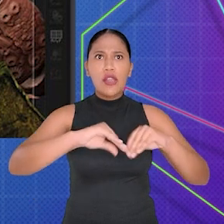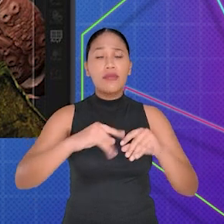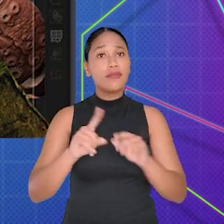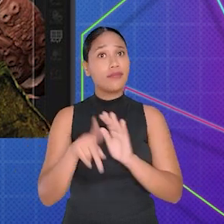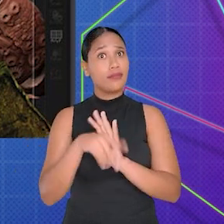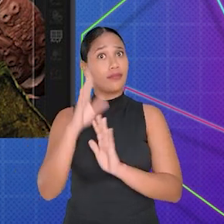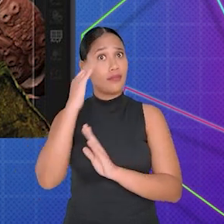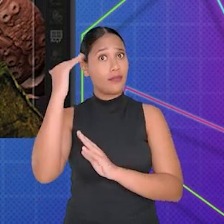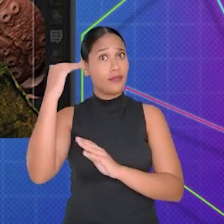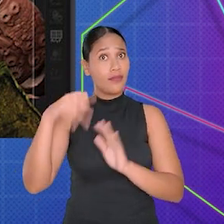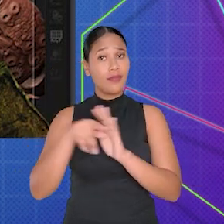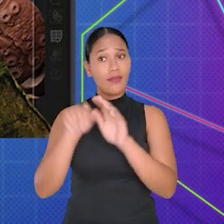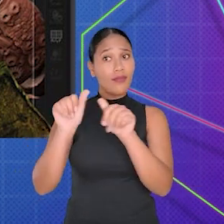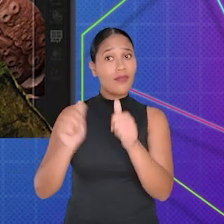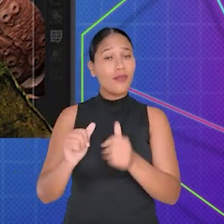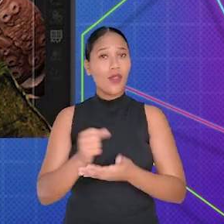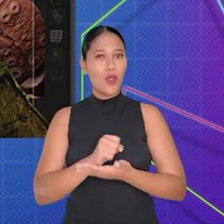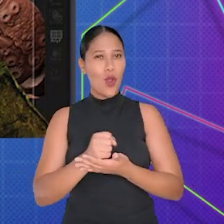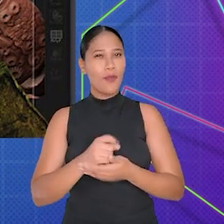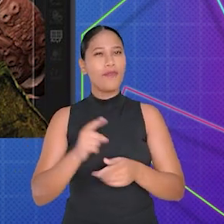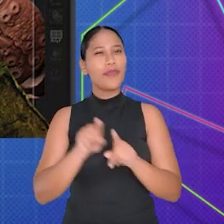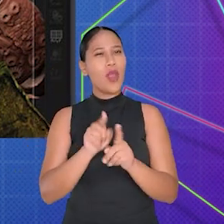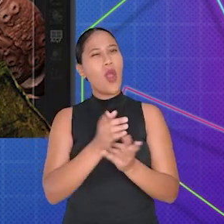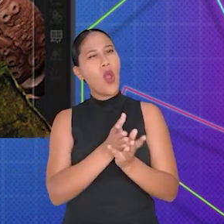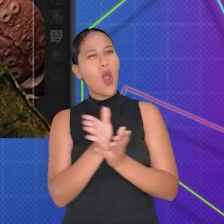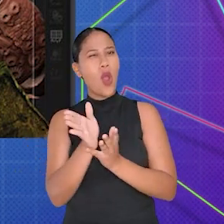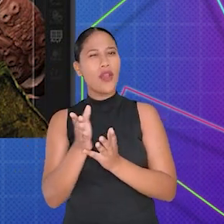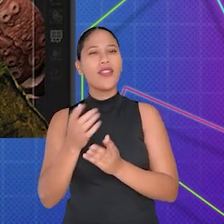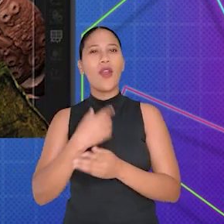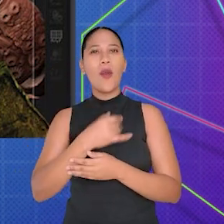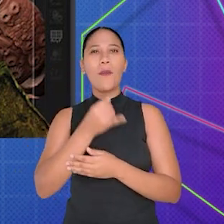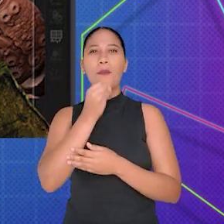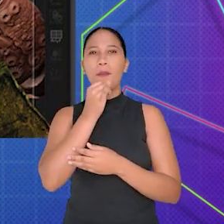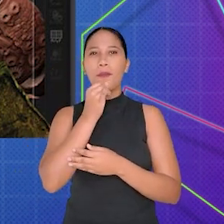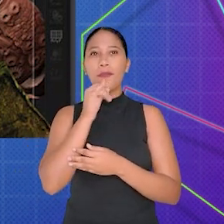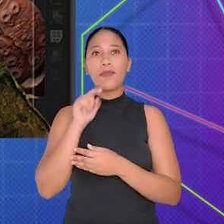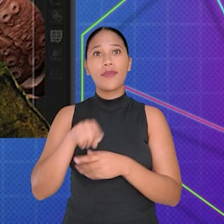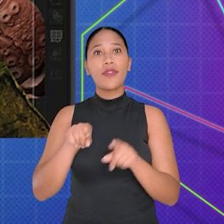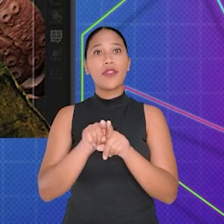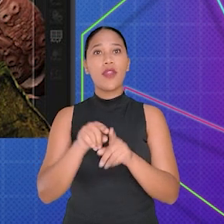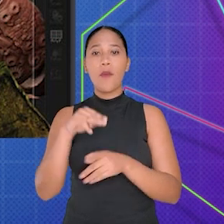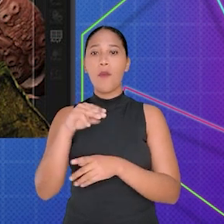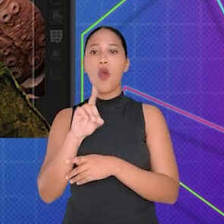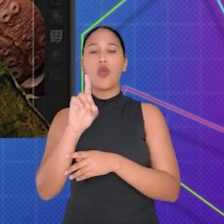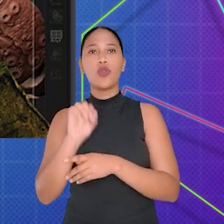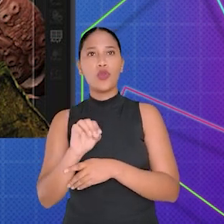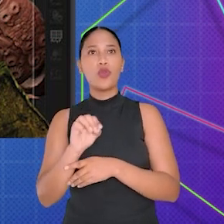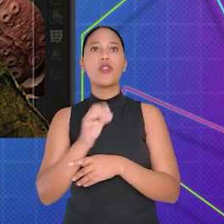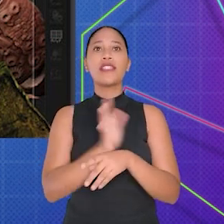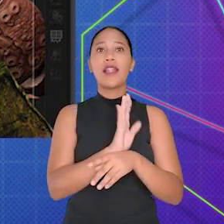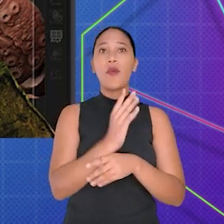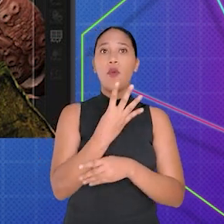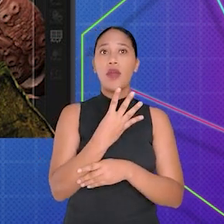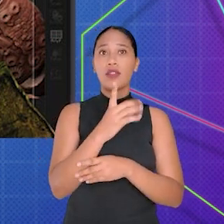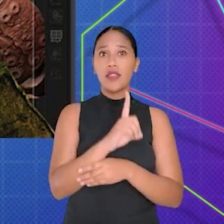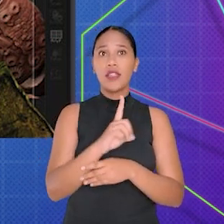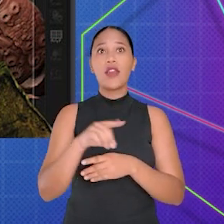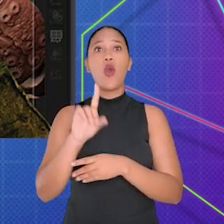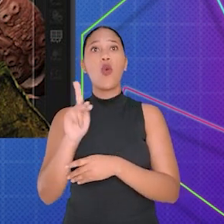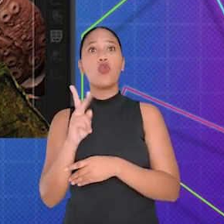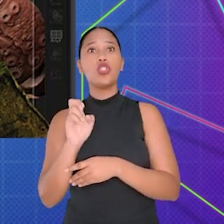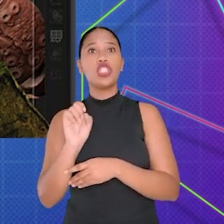com modelagem de personagens para jogos. Outras opções de softwares de modelagem 3D incluem o Modo, o Cinema 4D,